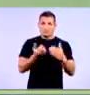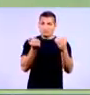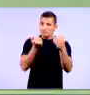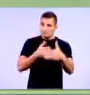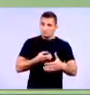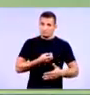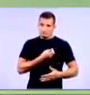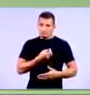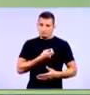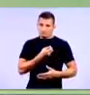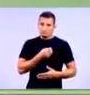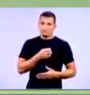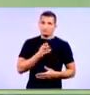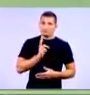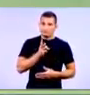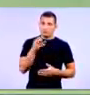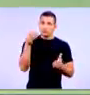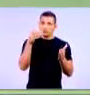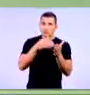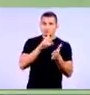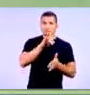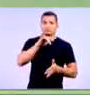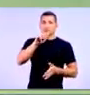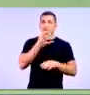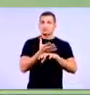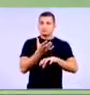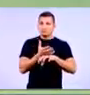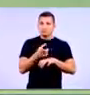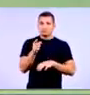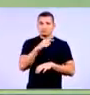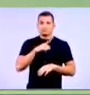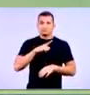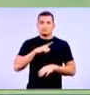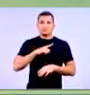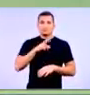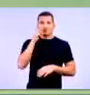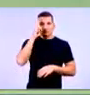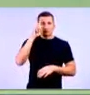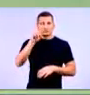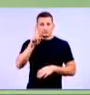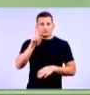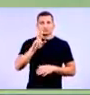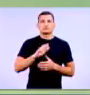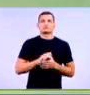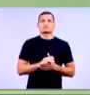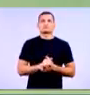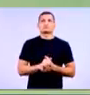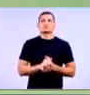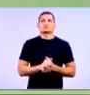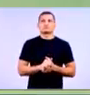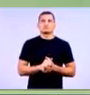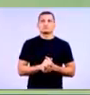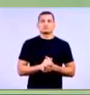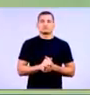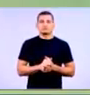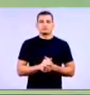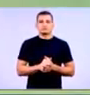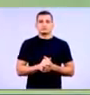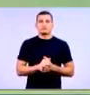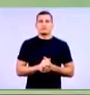que é sempre no último dia da disciplina, vocês têm 2 dias úteis após a publicação do